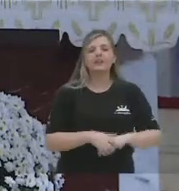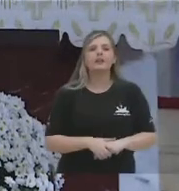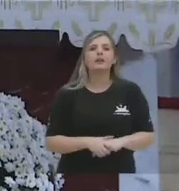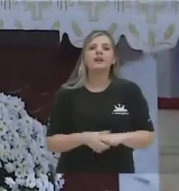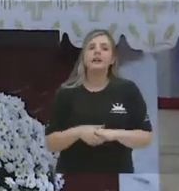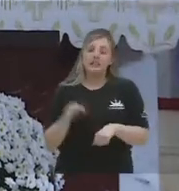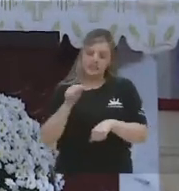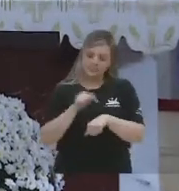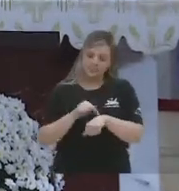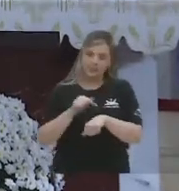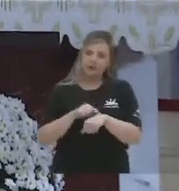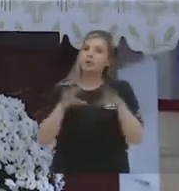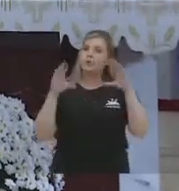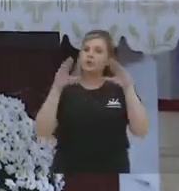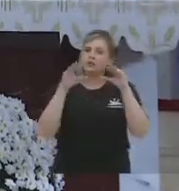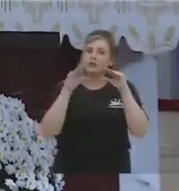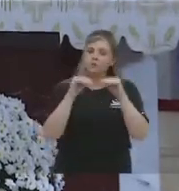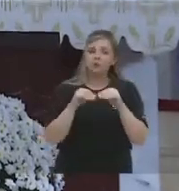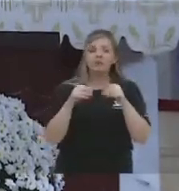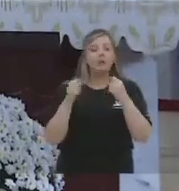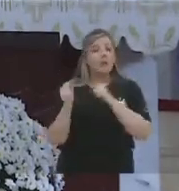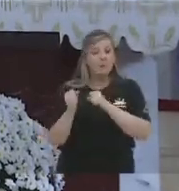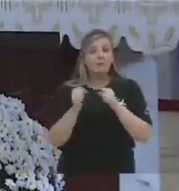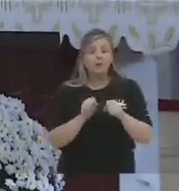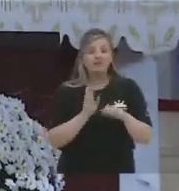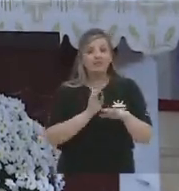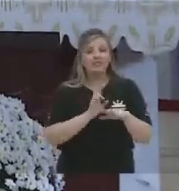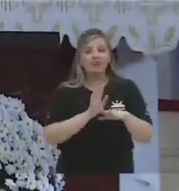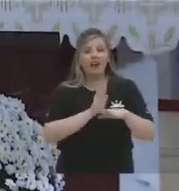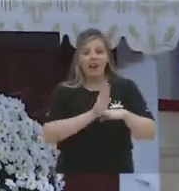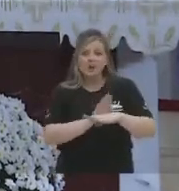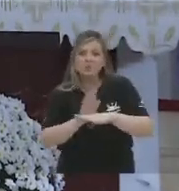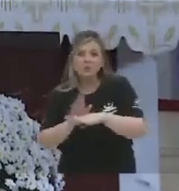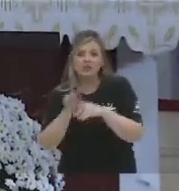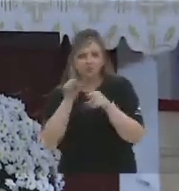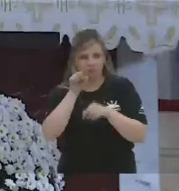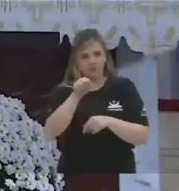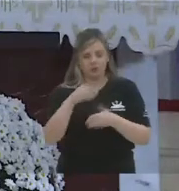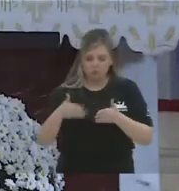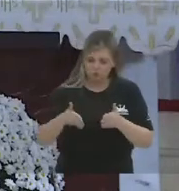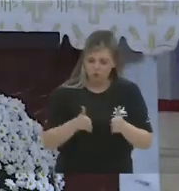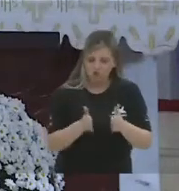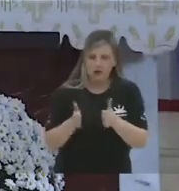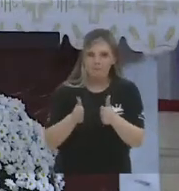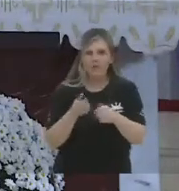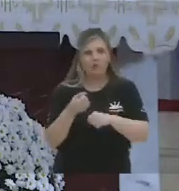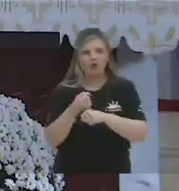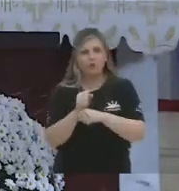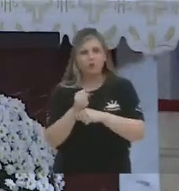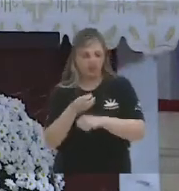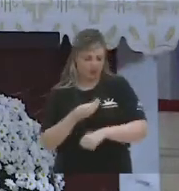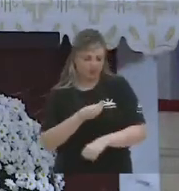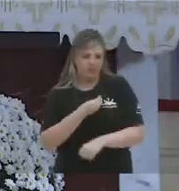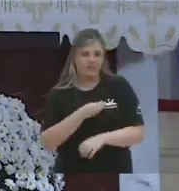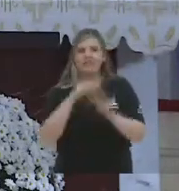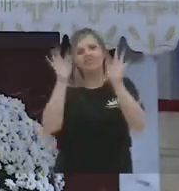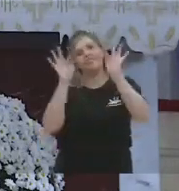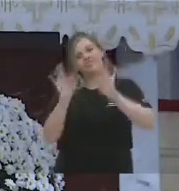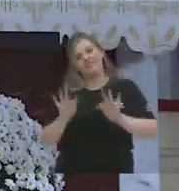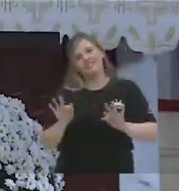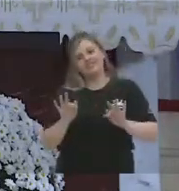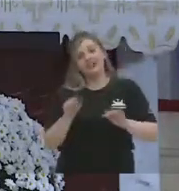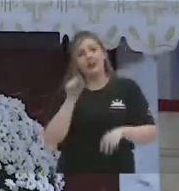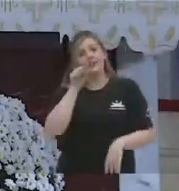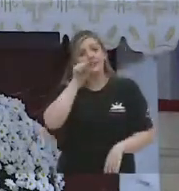possa te ajudar no teu caminho de construção da vida e da felicidade.